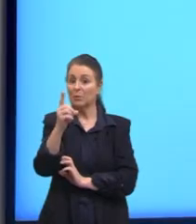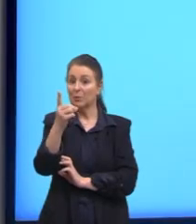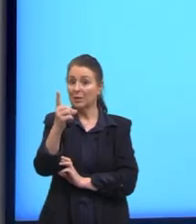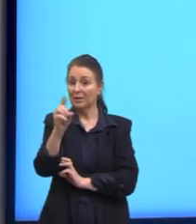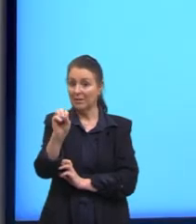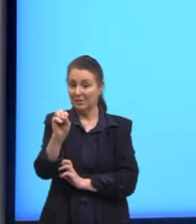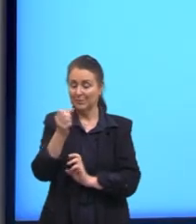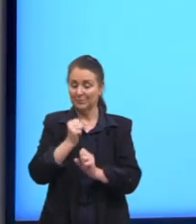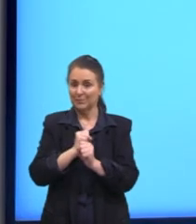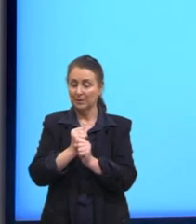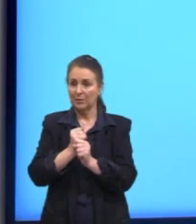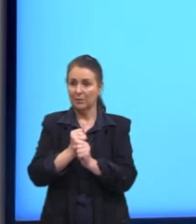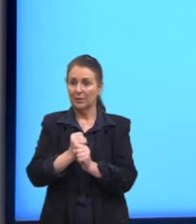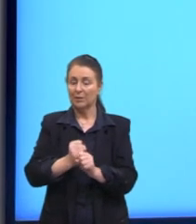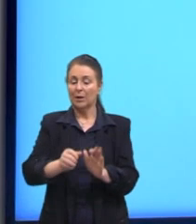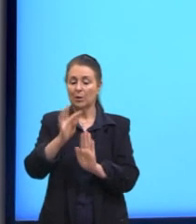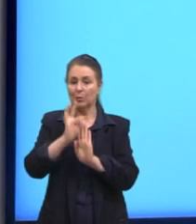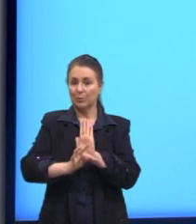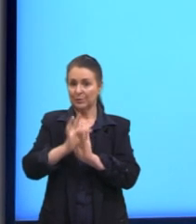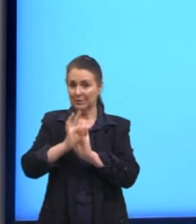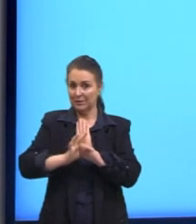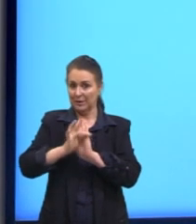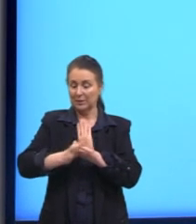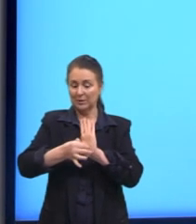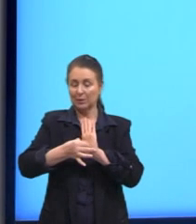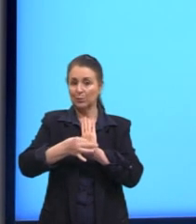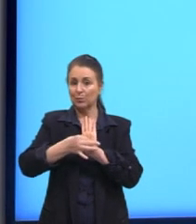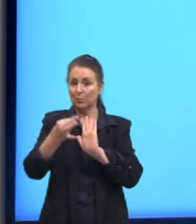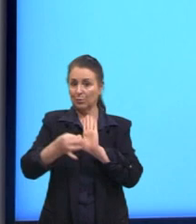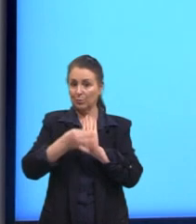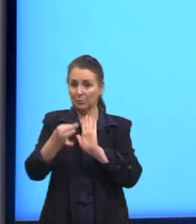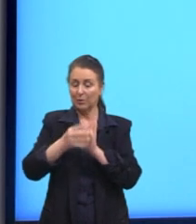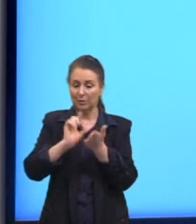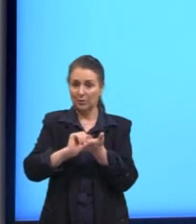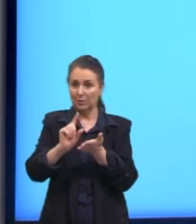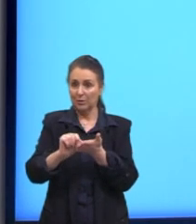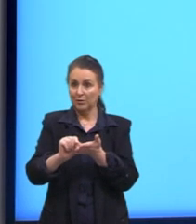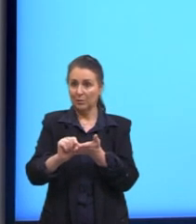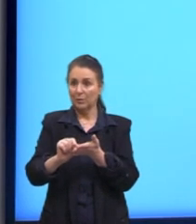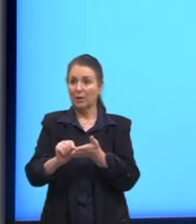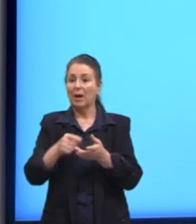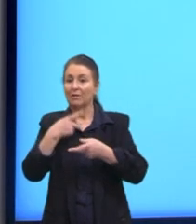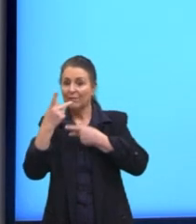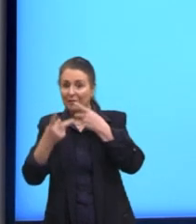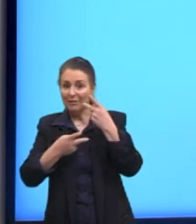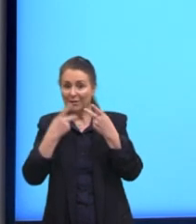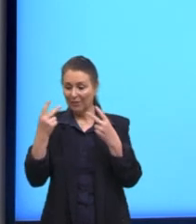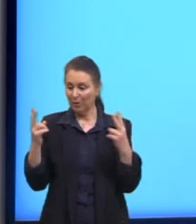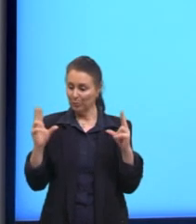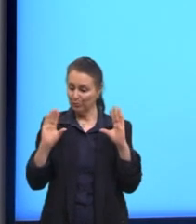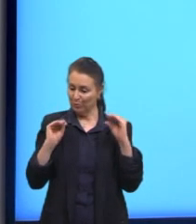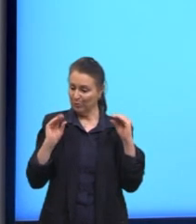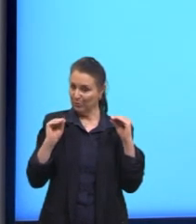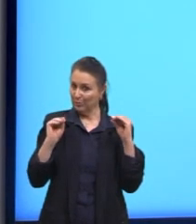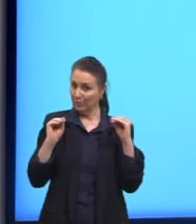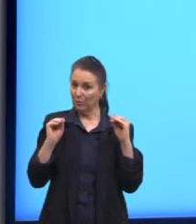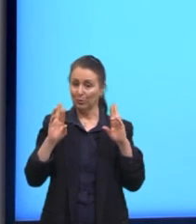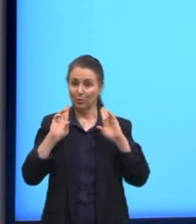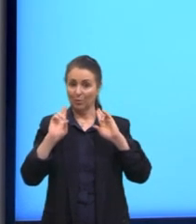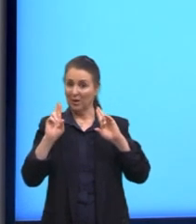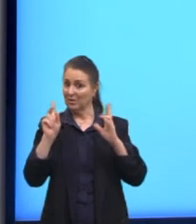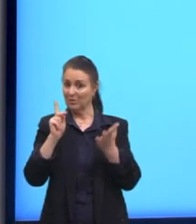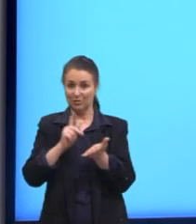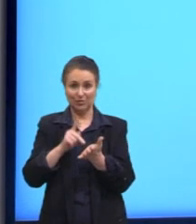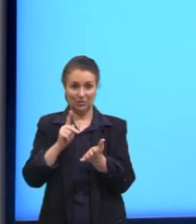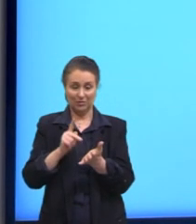que traz aí um trechinho de um artigo de opinião, o novo boca a boca. Tomara que não seja verdade, porque se for,